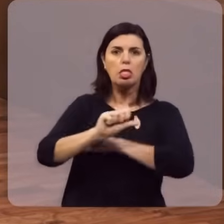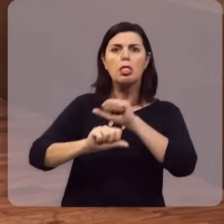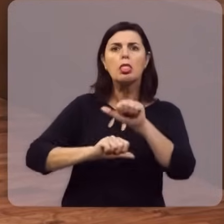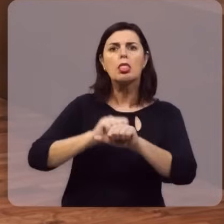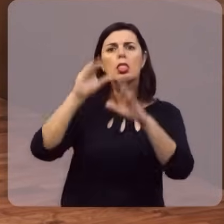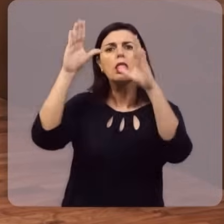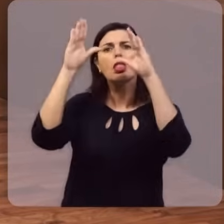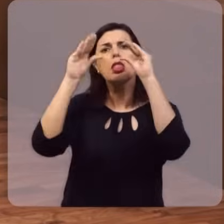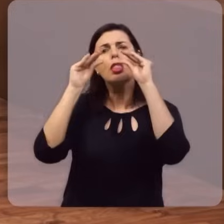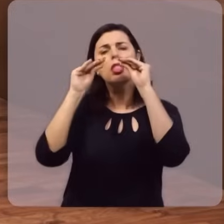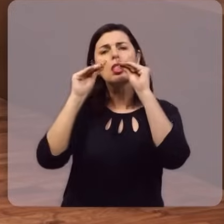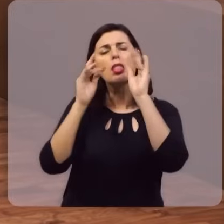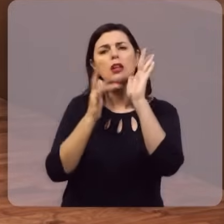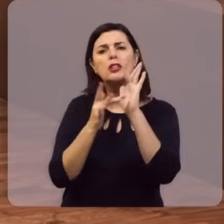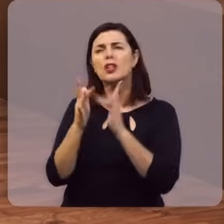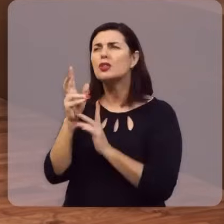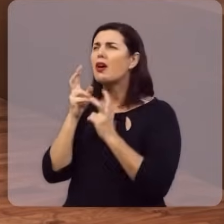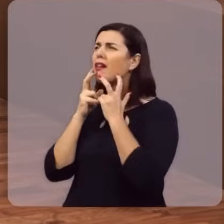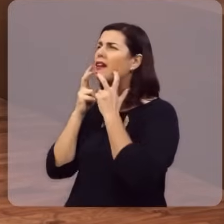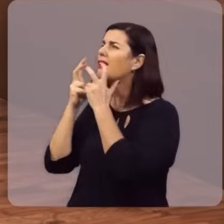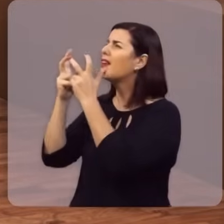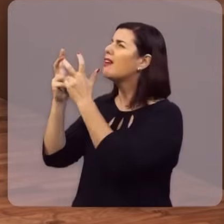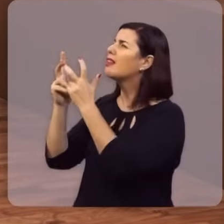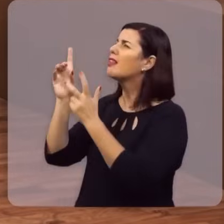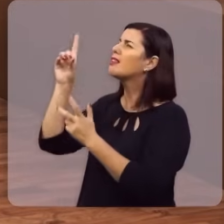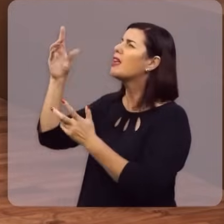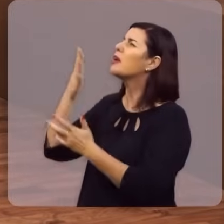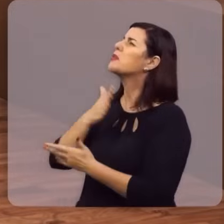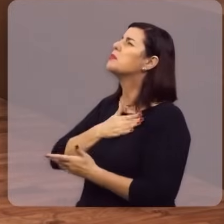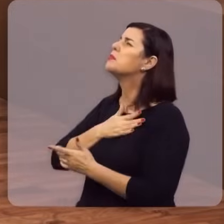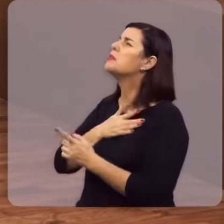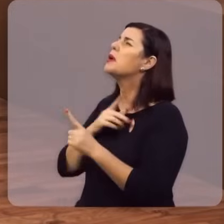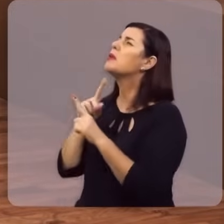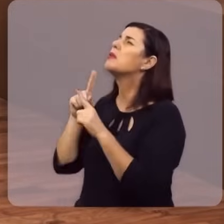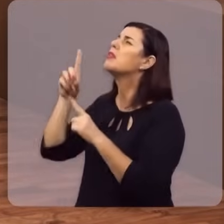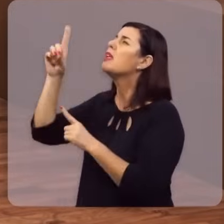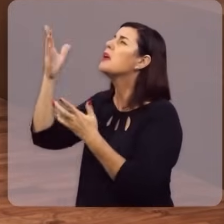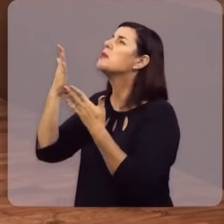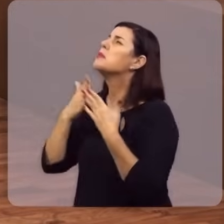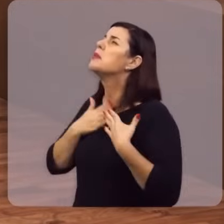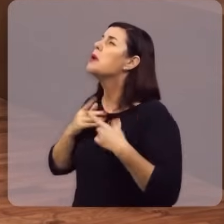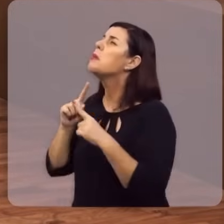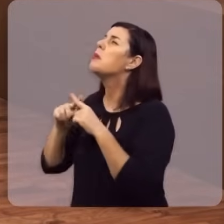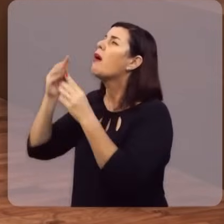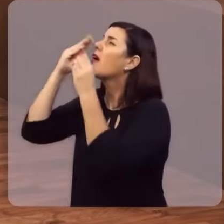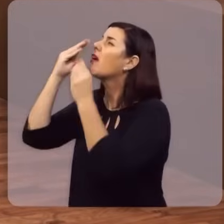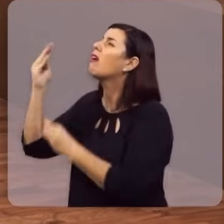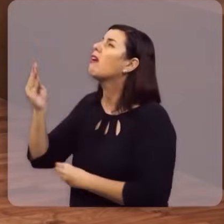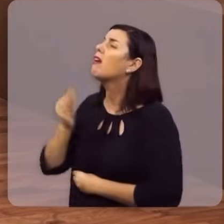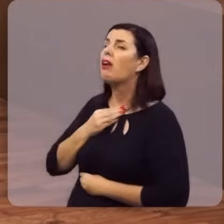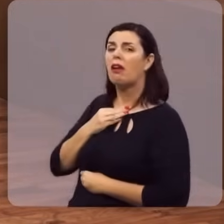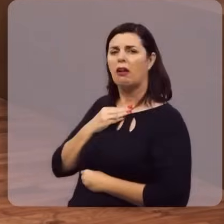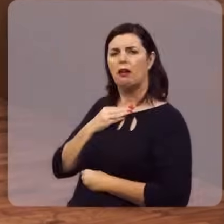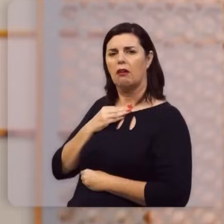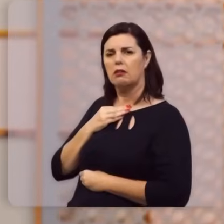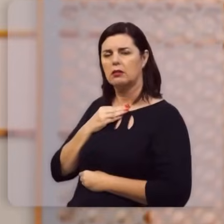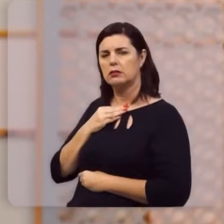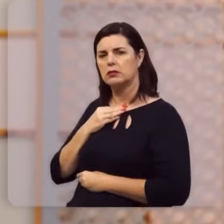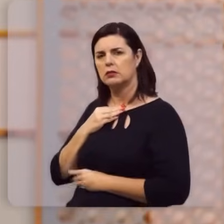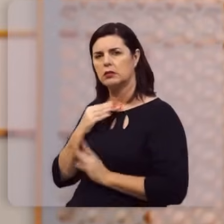e ali diz a escritura que ele grita e clama Deus meu Deus meu porque me desamparaste